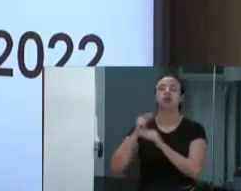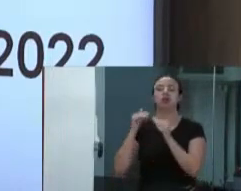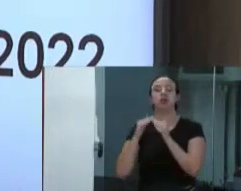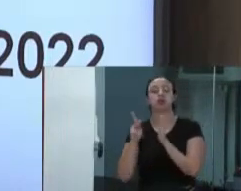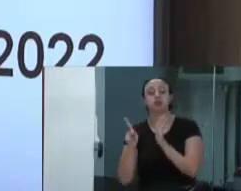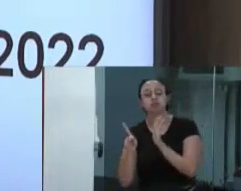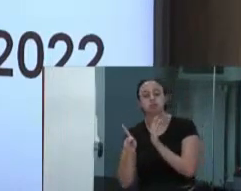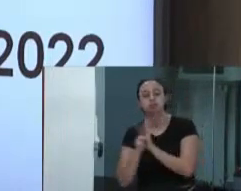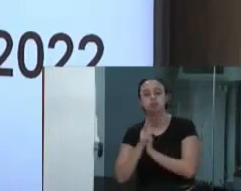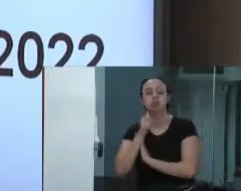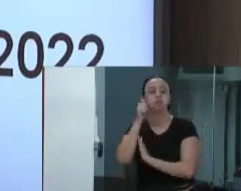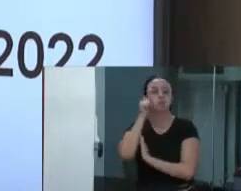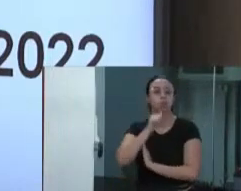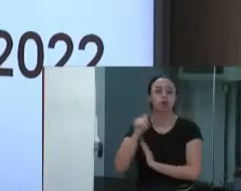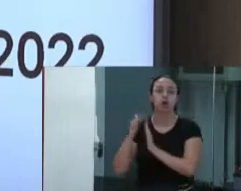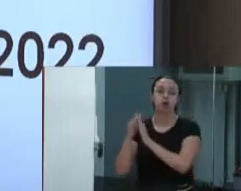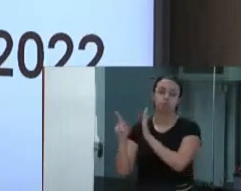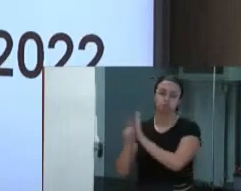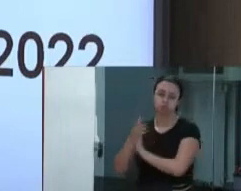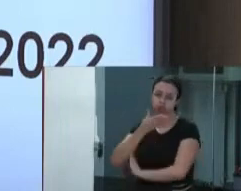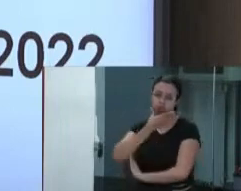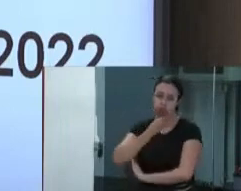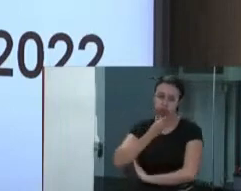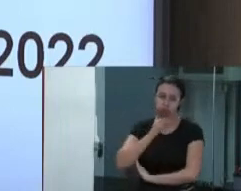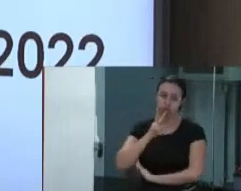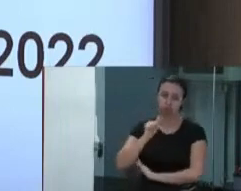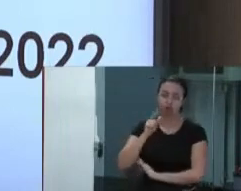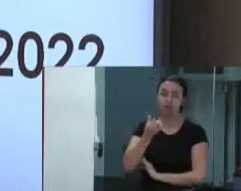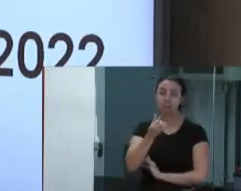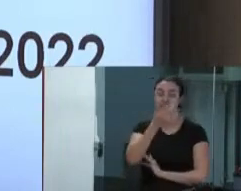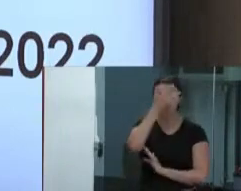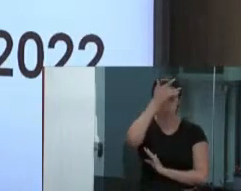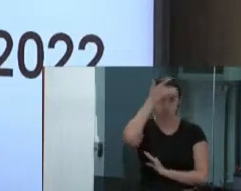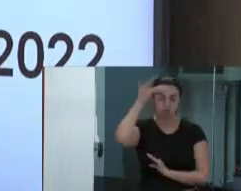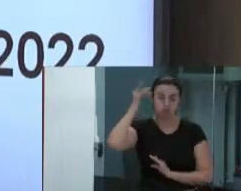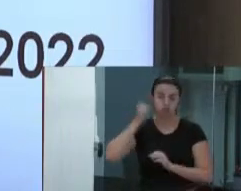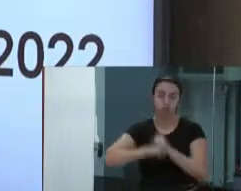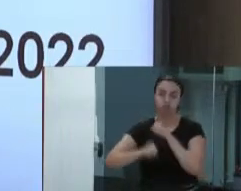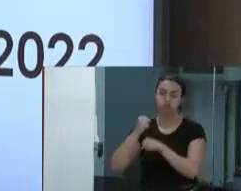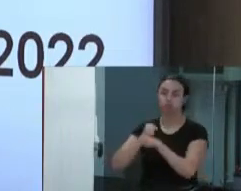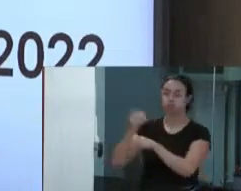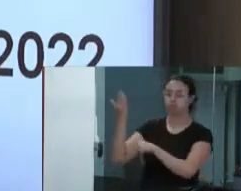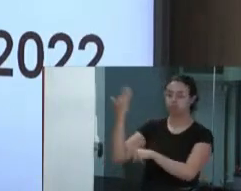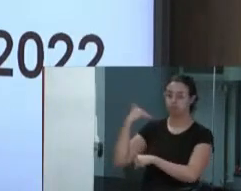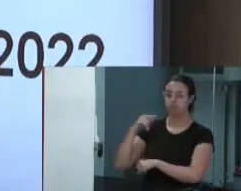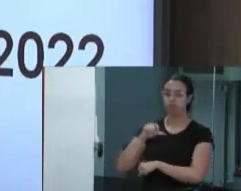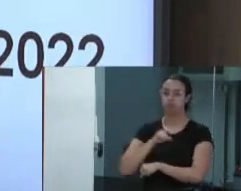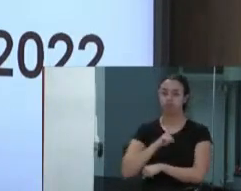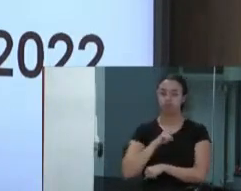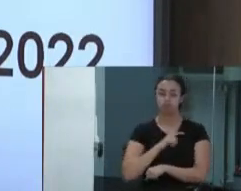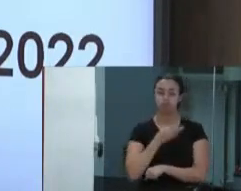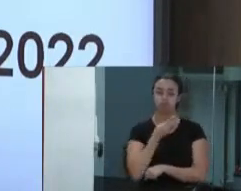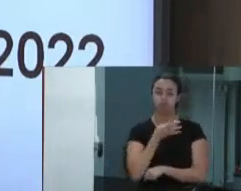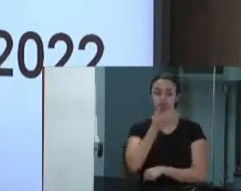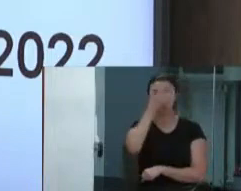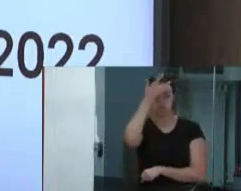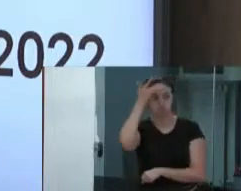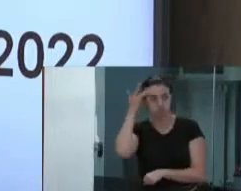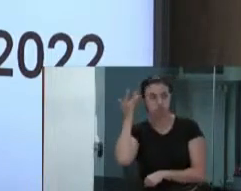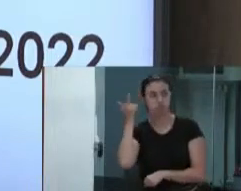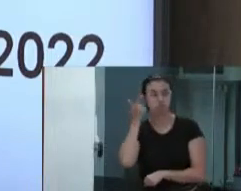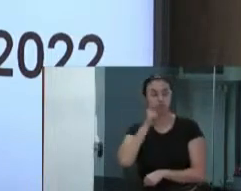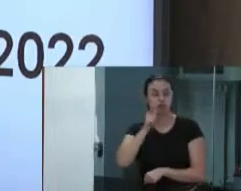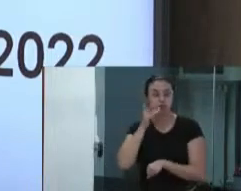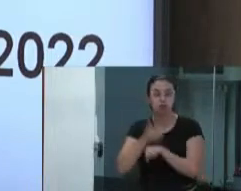masculina e a unidade feminina, né, com vaga para 6 pessoas. O ano passado, a gente encerrou, né, com 4 acolhidos, e esse